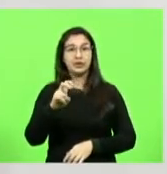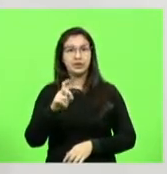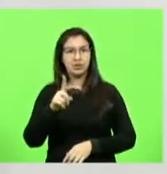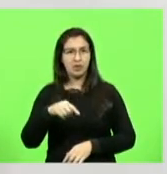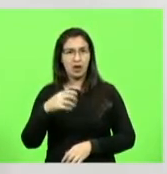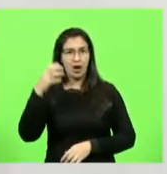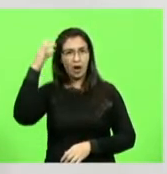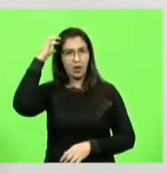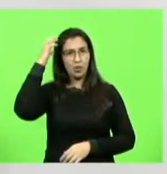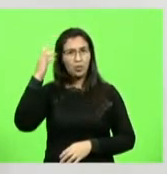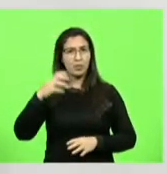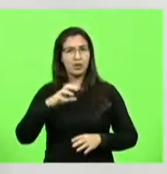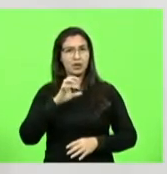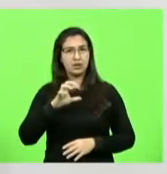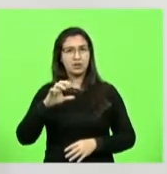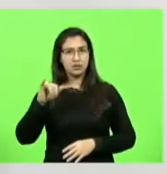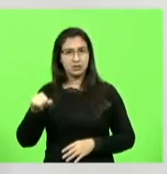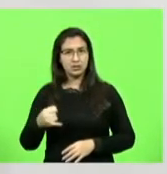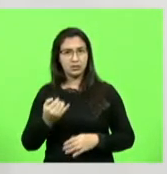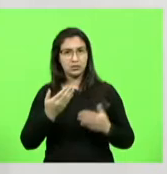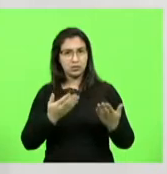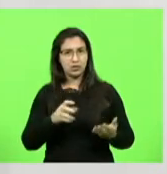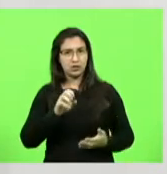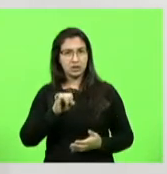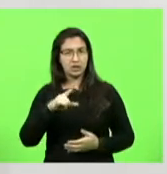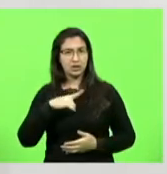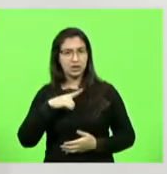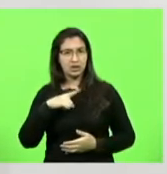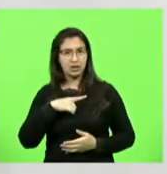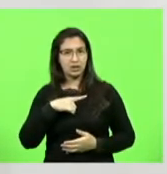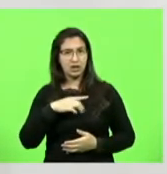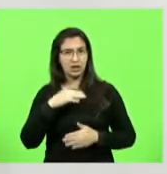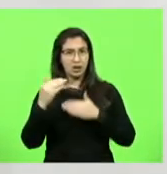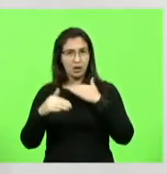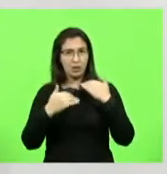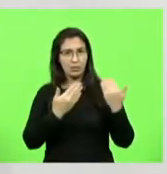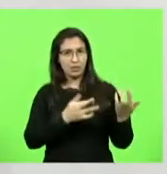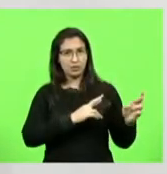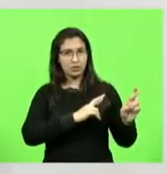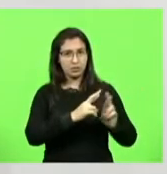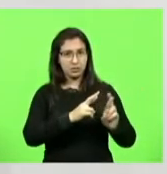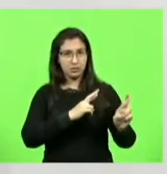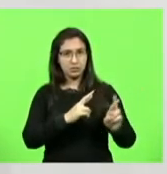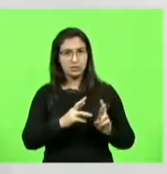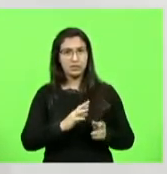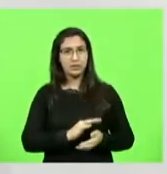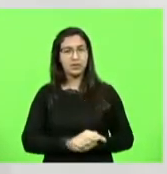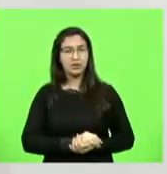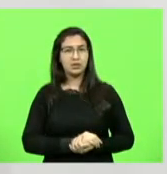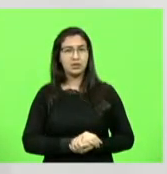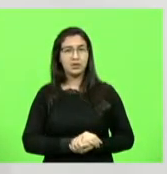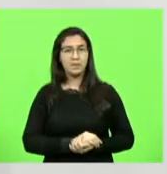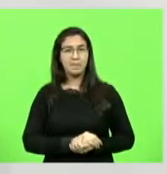de Constituição e Justiça? Se teve alguma morte nas BRs nesse período?